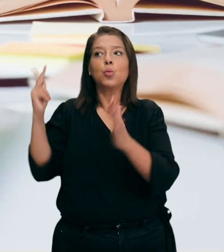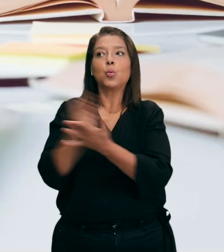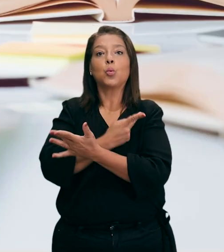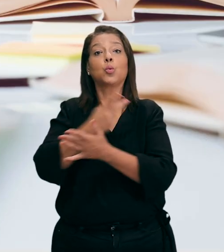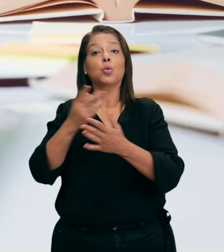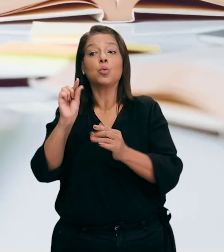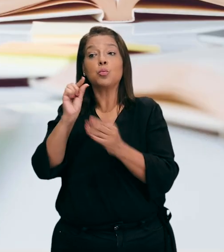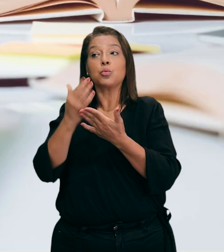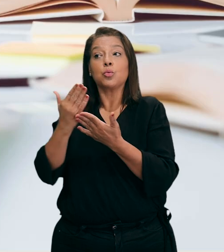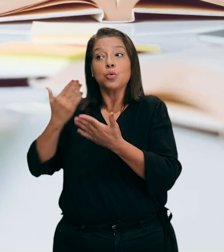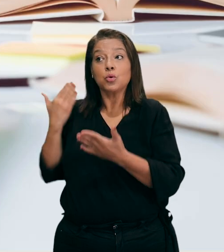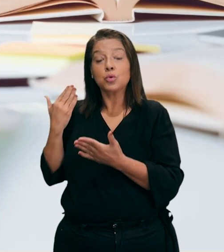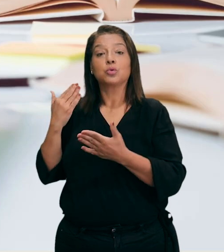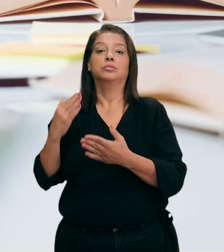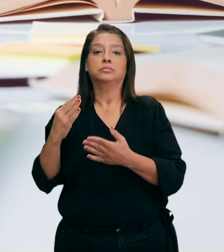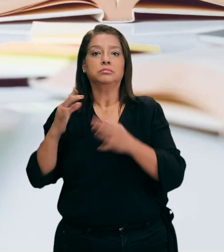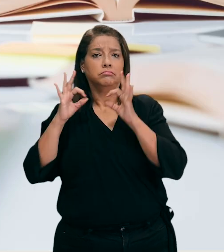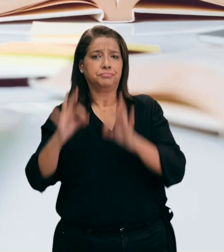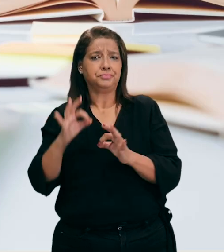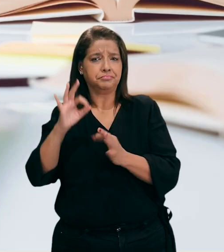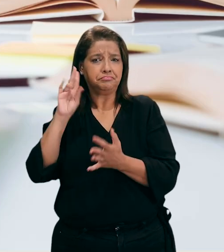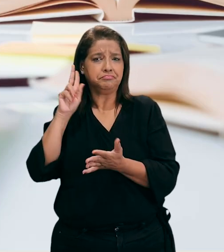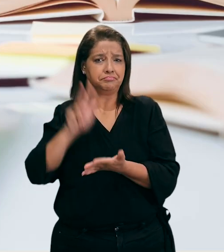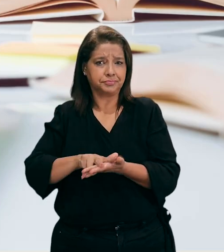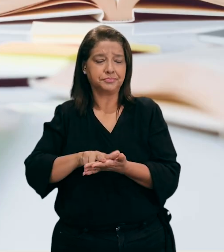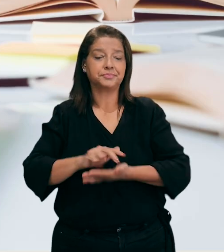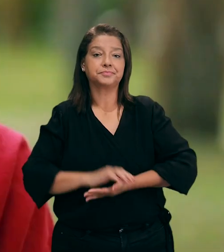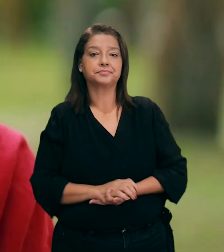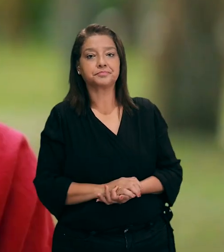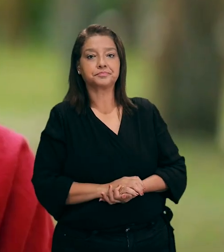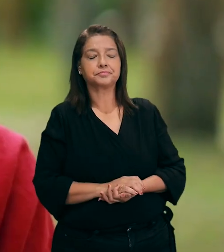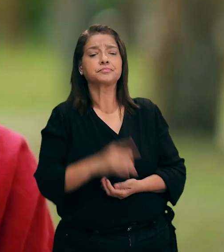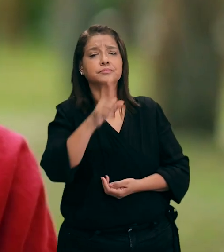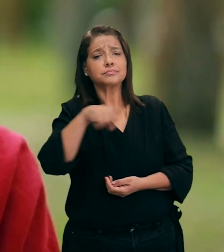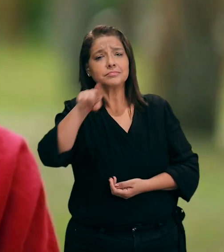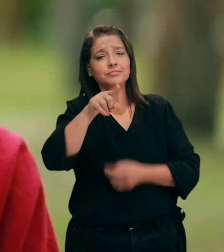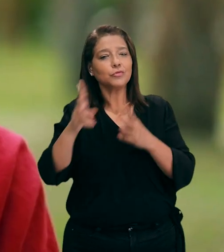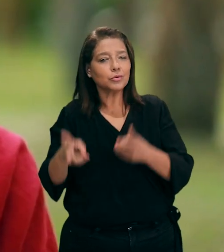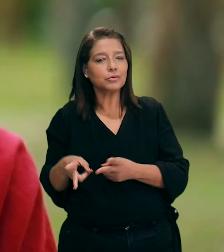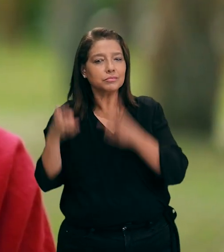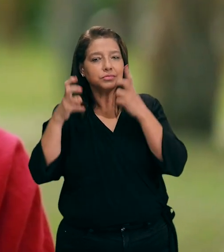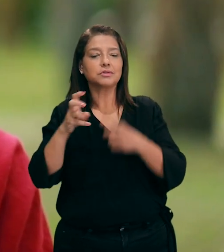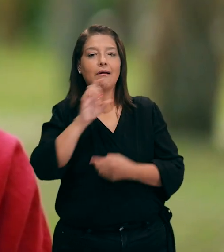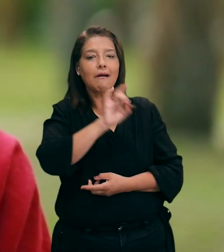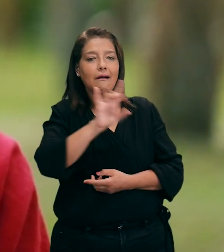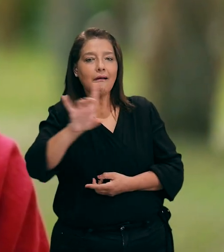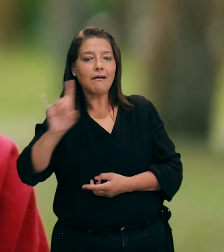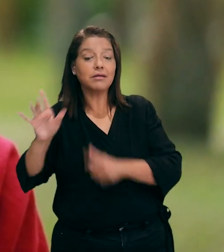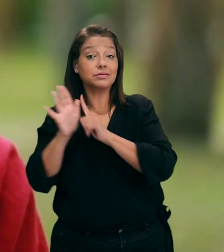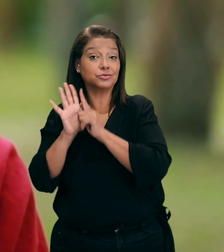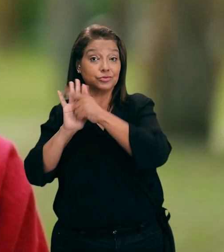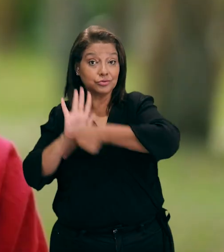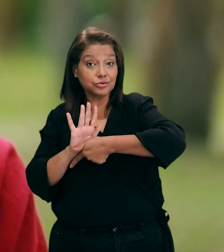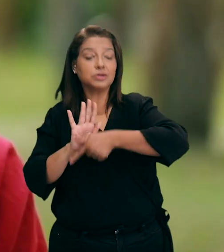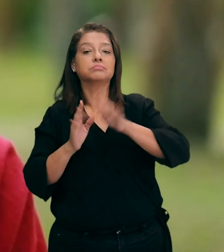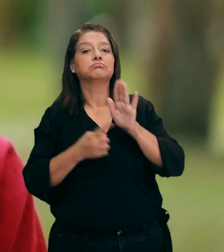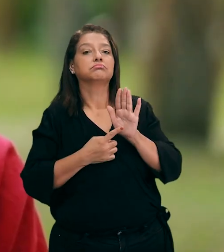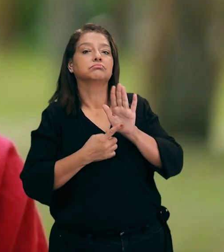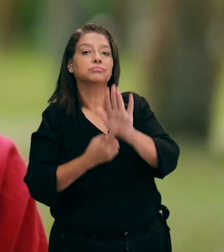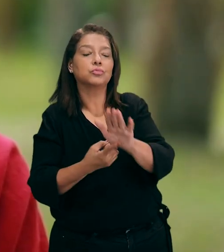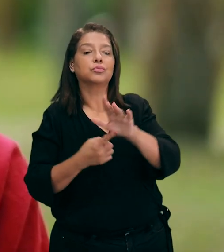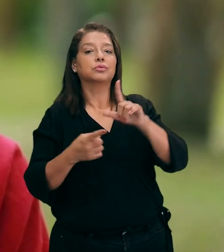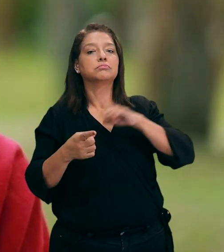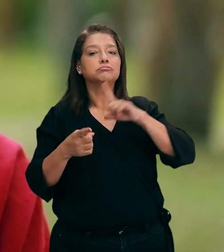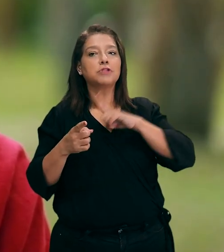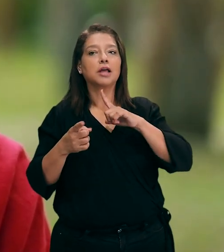recentes, acontecimentos. Você observou que cada gênero costuma apresentar